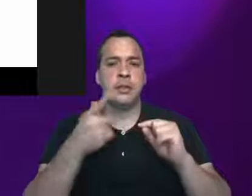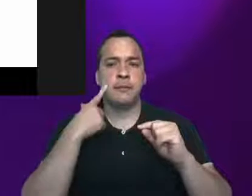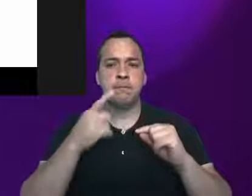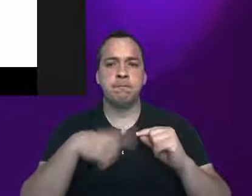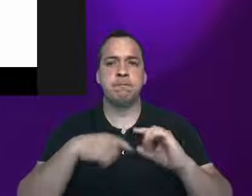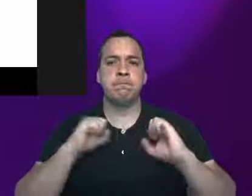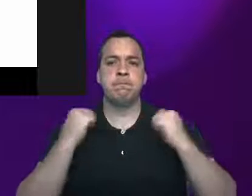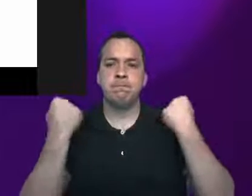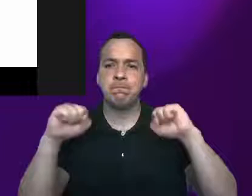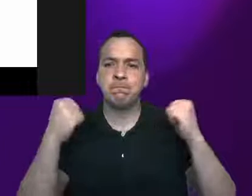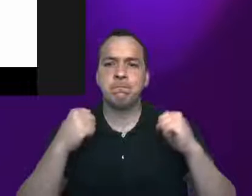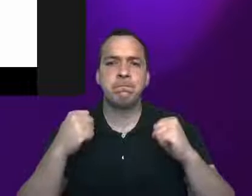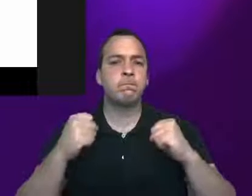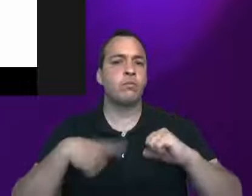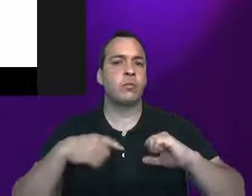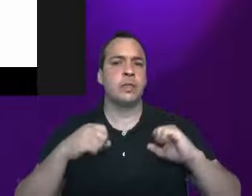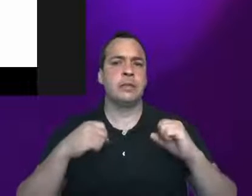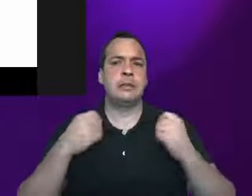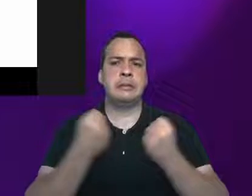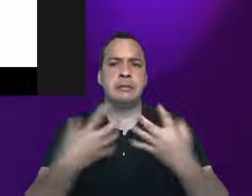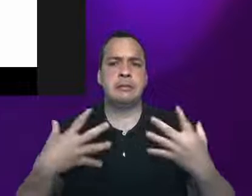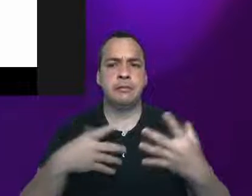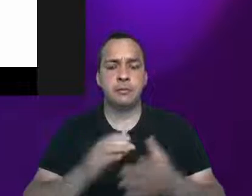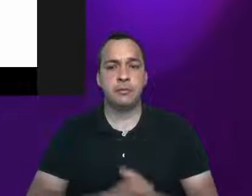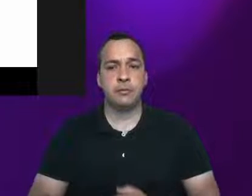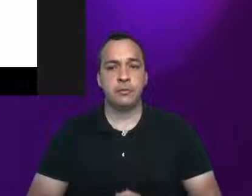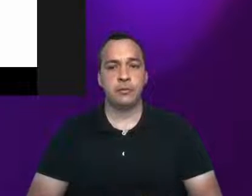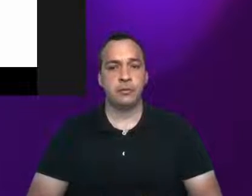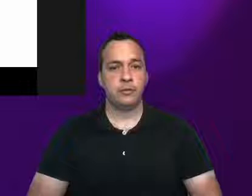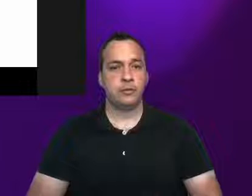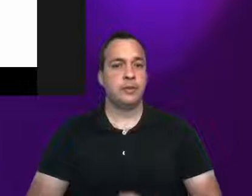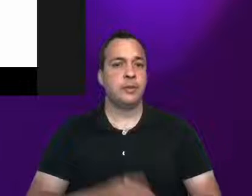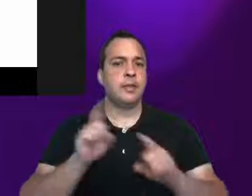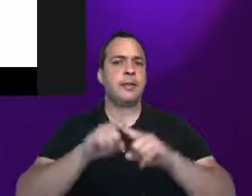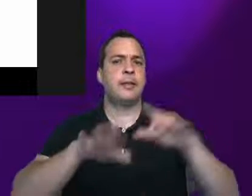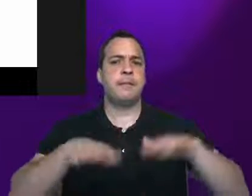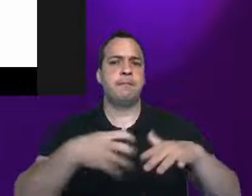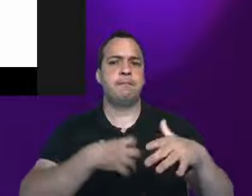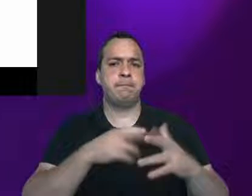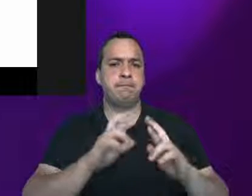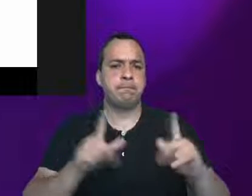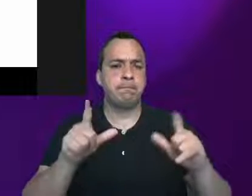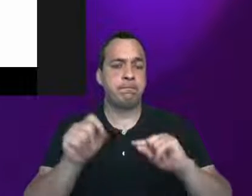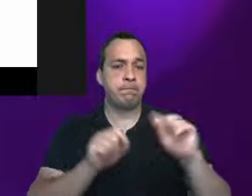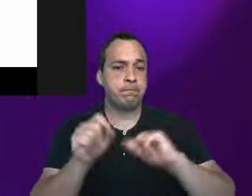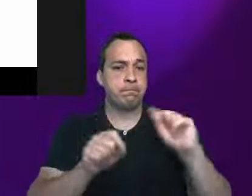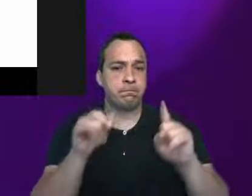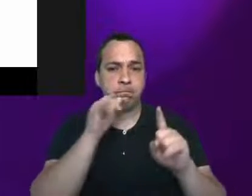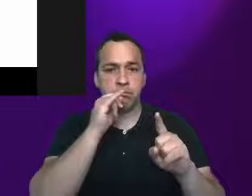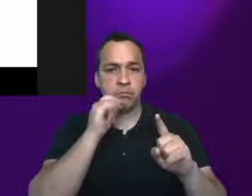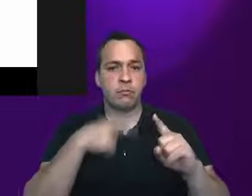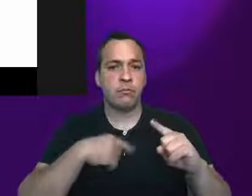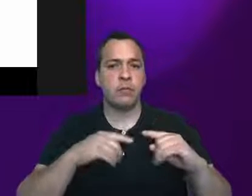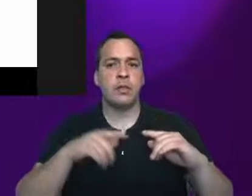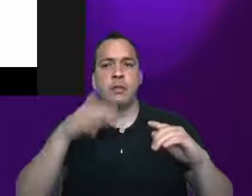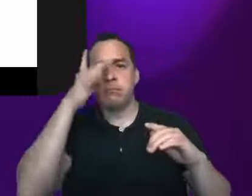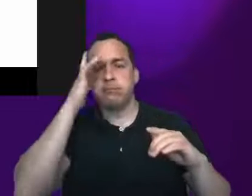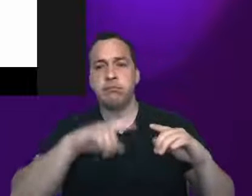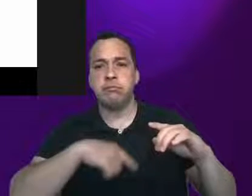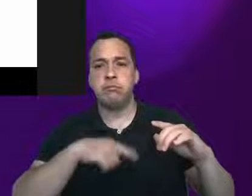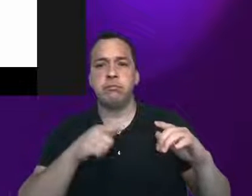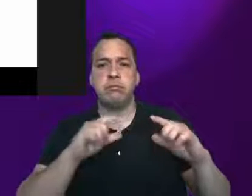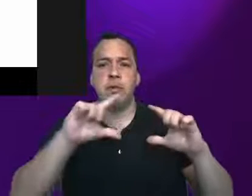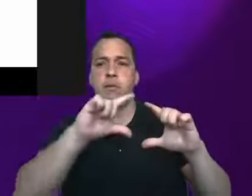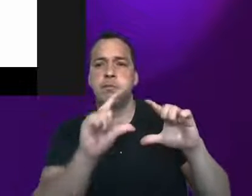mesmo esse paciente estando congesto. E, além disso, ela tem diferentes formas. Tem pacientes que têm uma cava mais oval, alguns